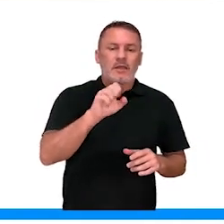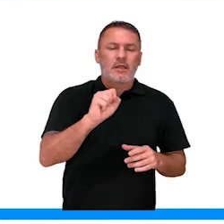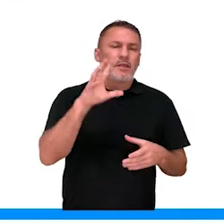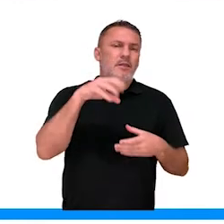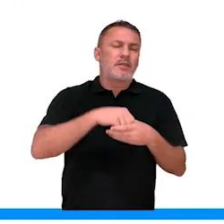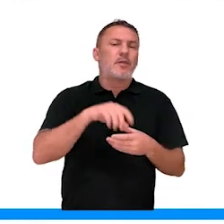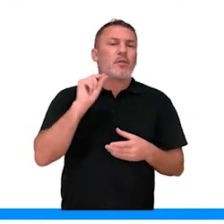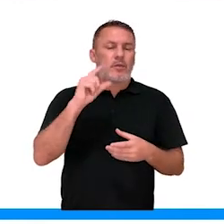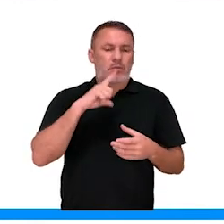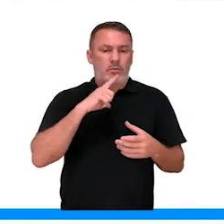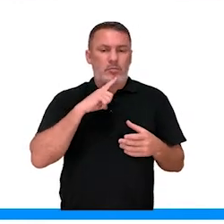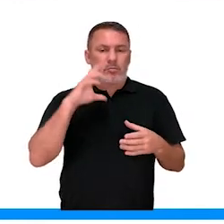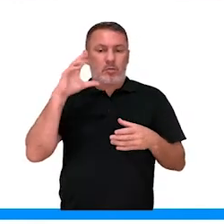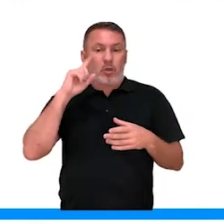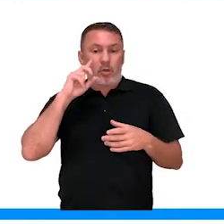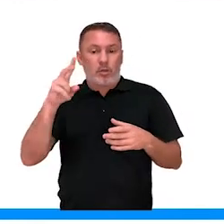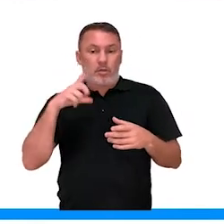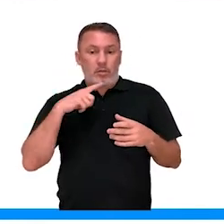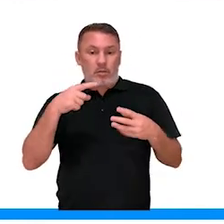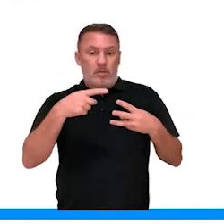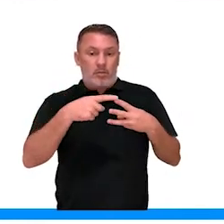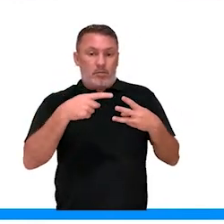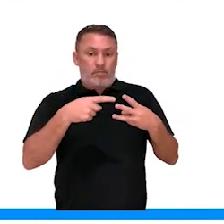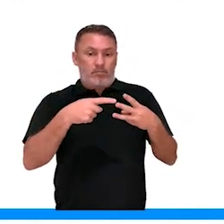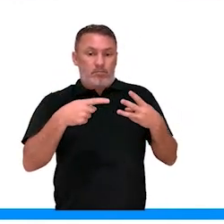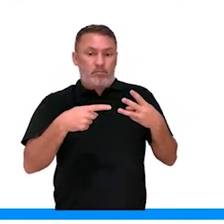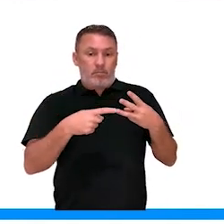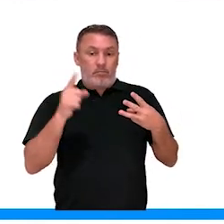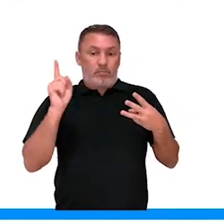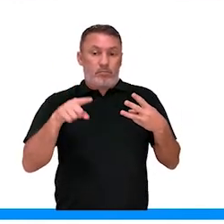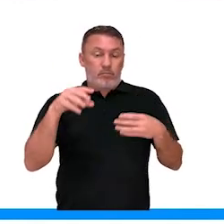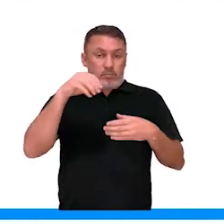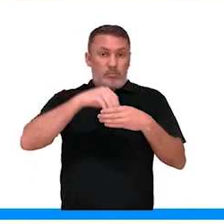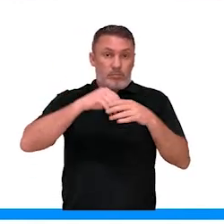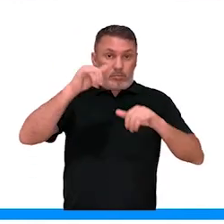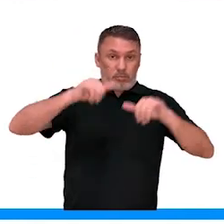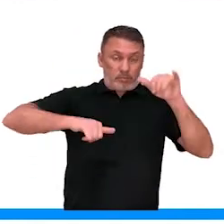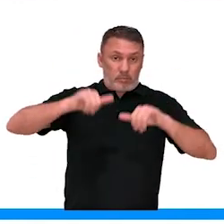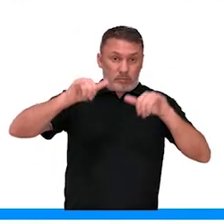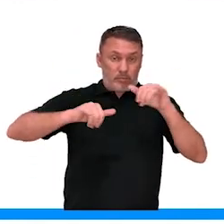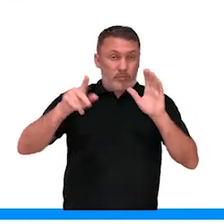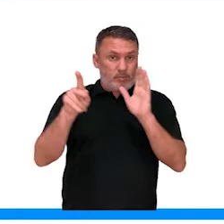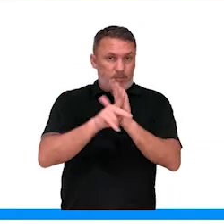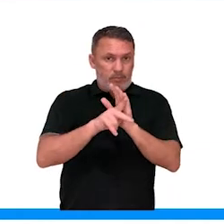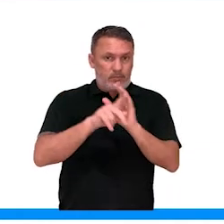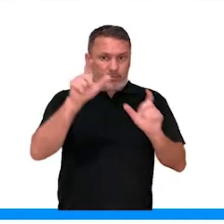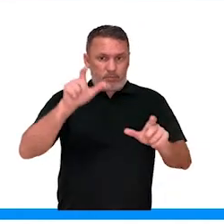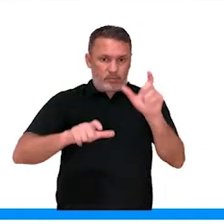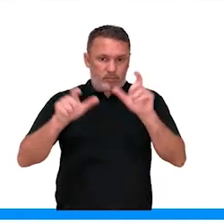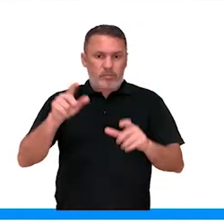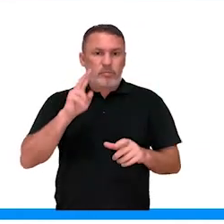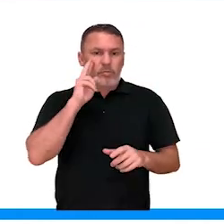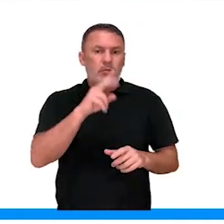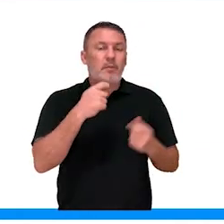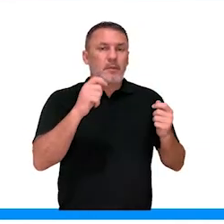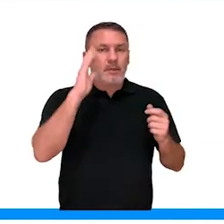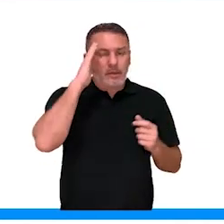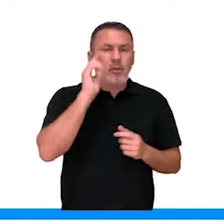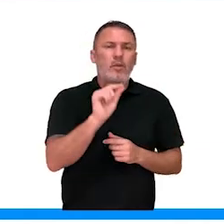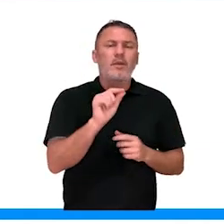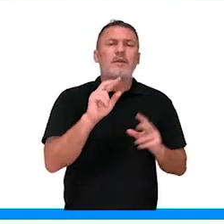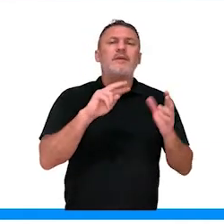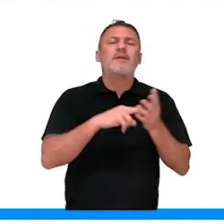a gente vai analisar hoje a composição química deles. E para isso a gente precisa entender o que são